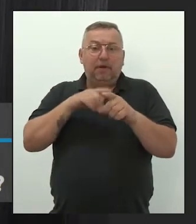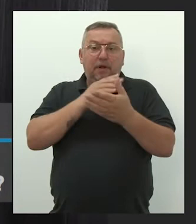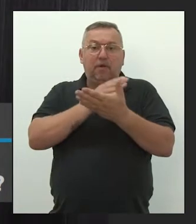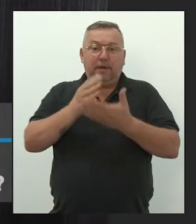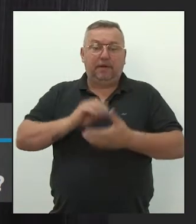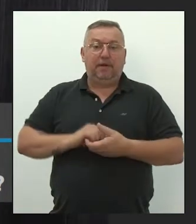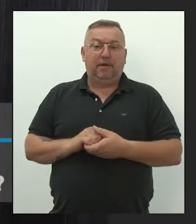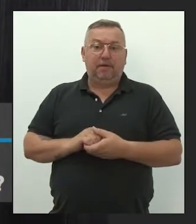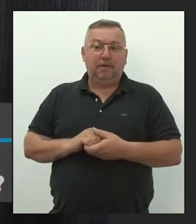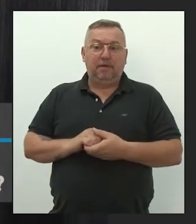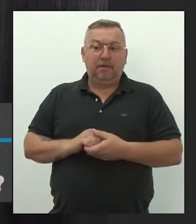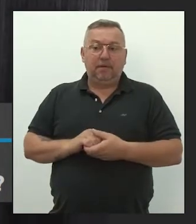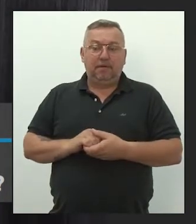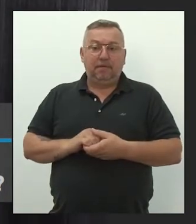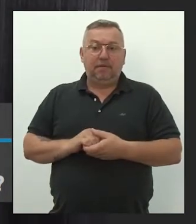segmento.